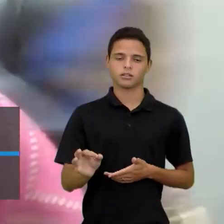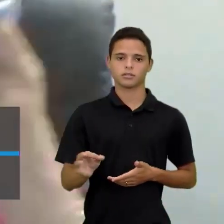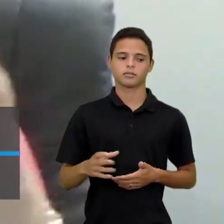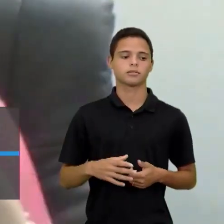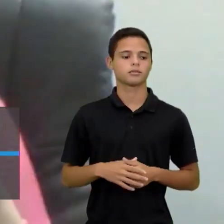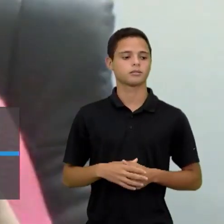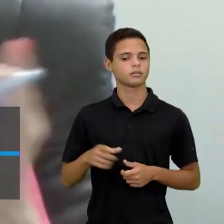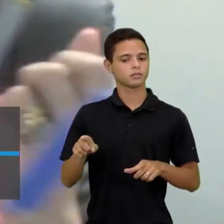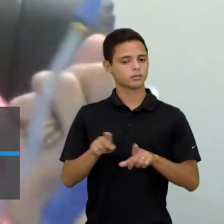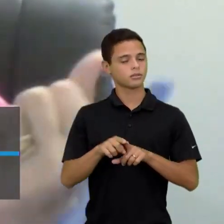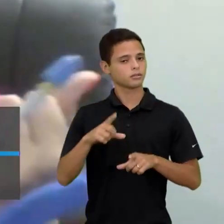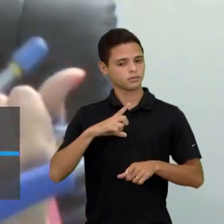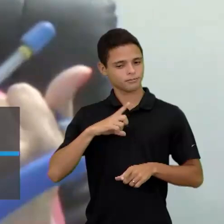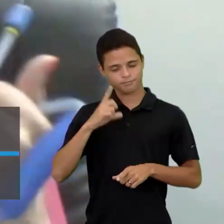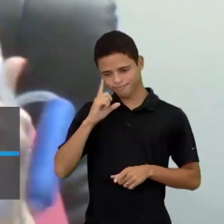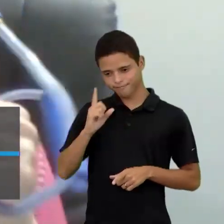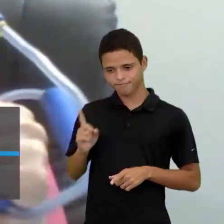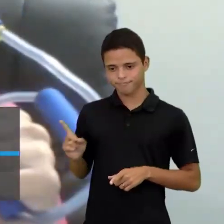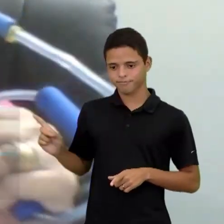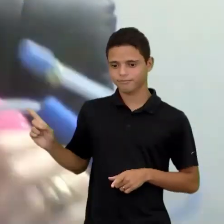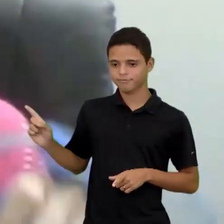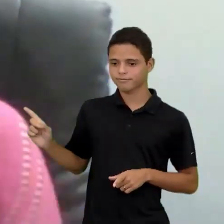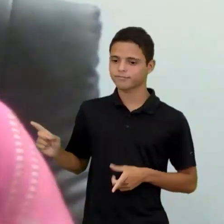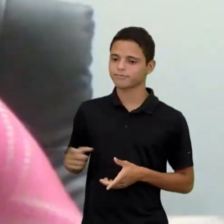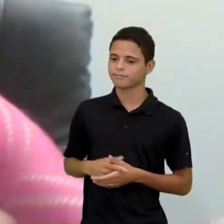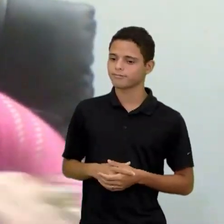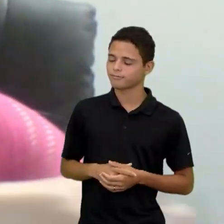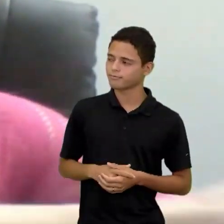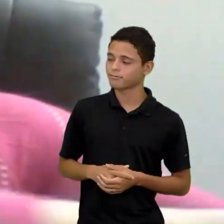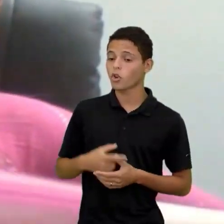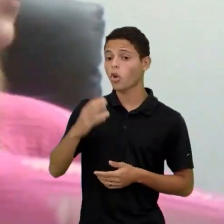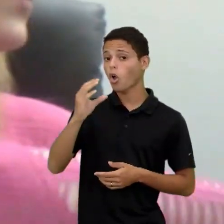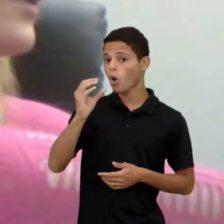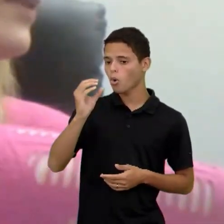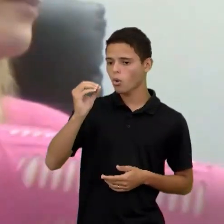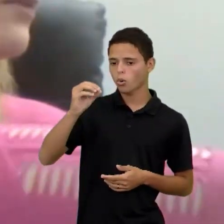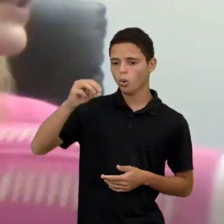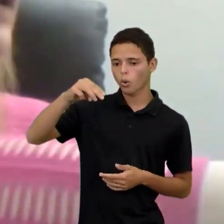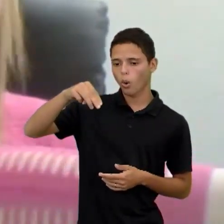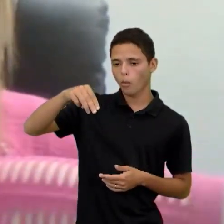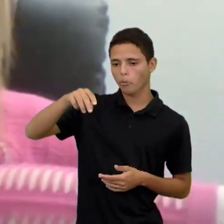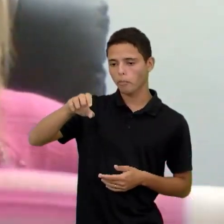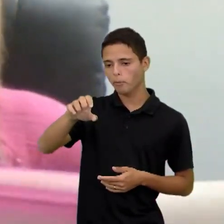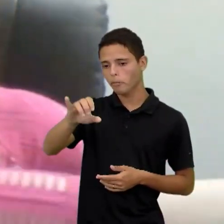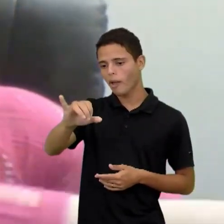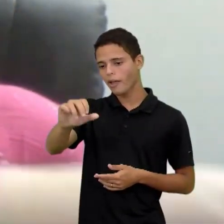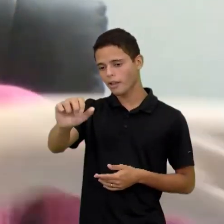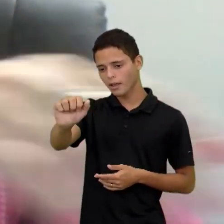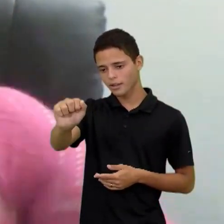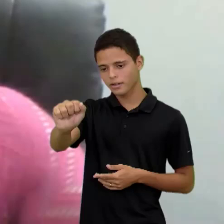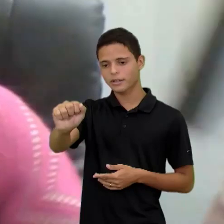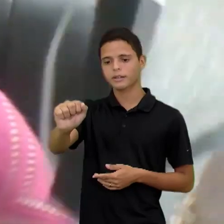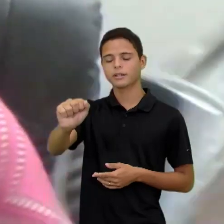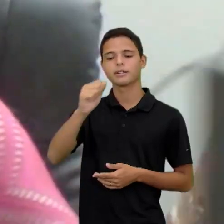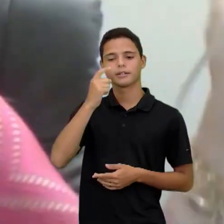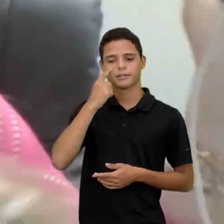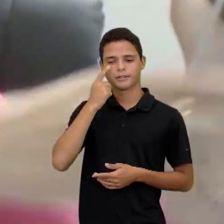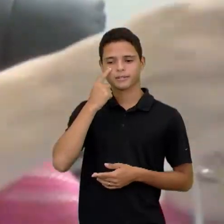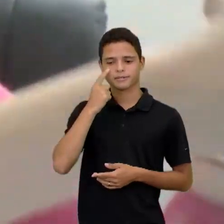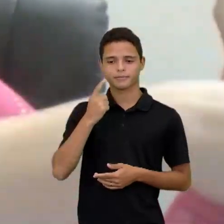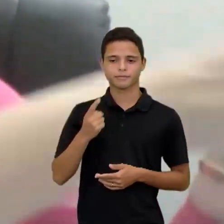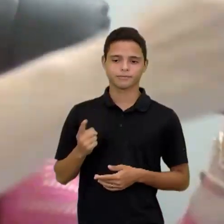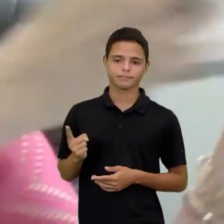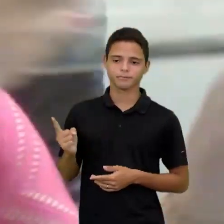nós temos tanto a colmeia, eu até trouxe para poder mostrar, mas acho que aí também vocês vão ver na